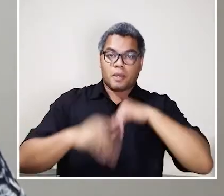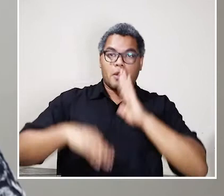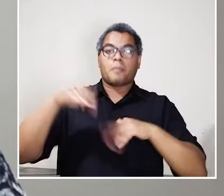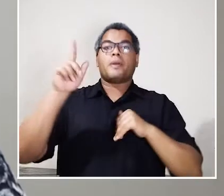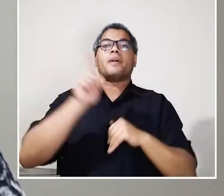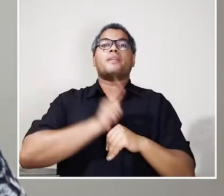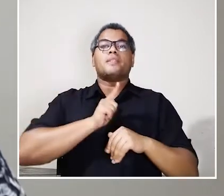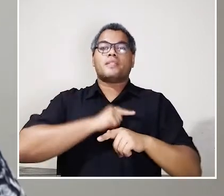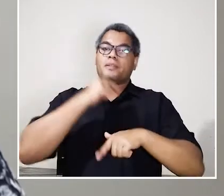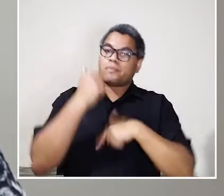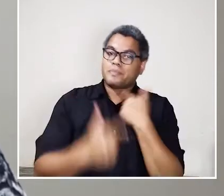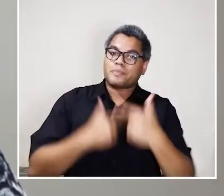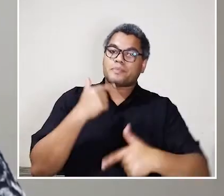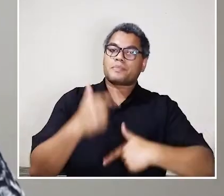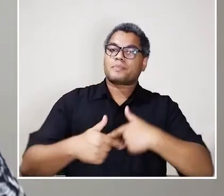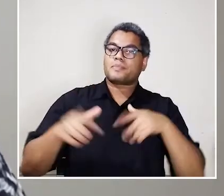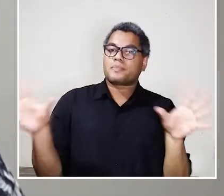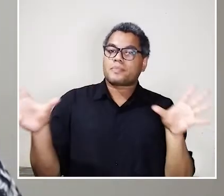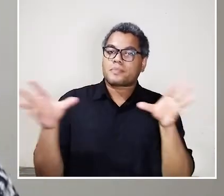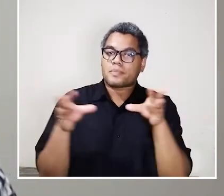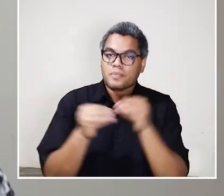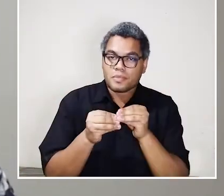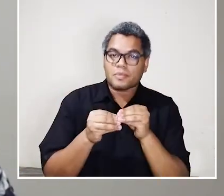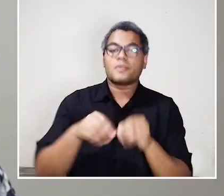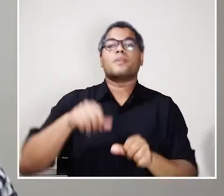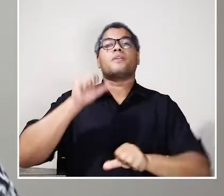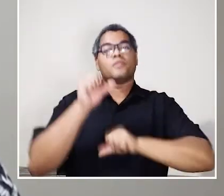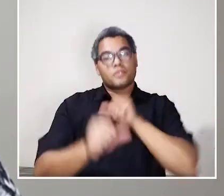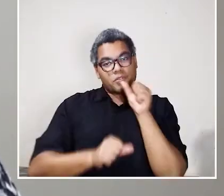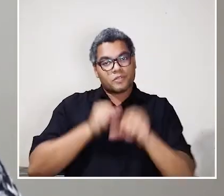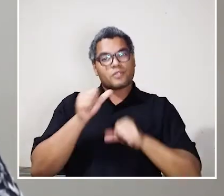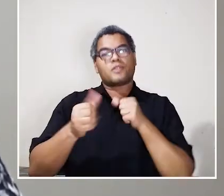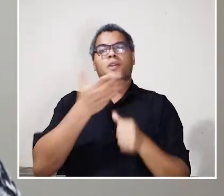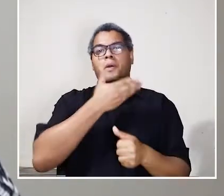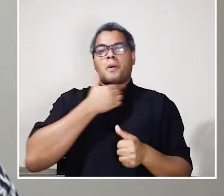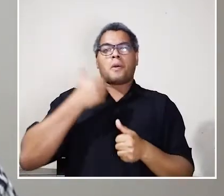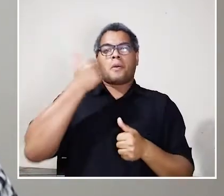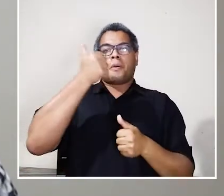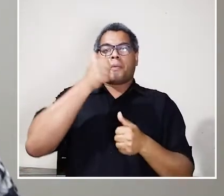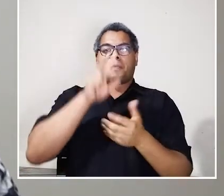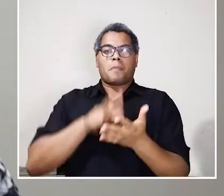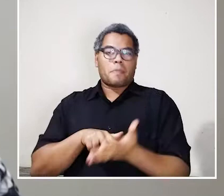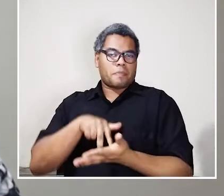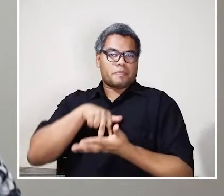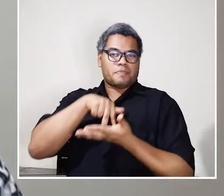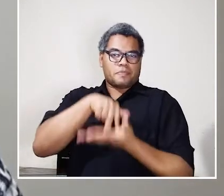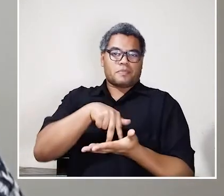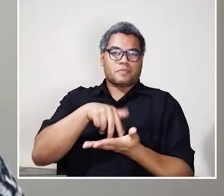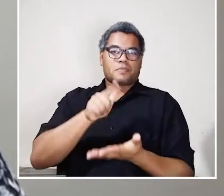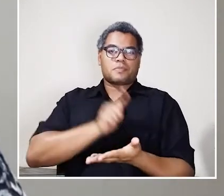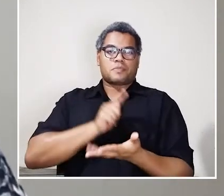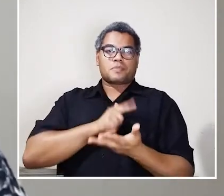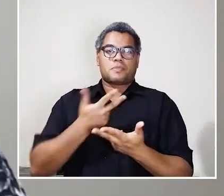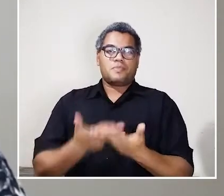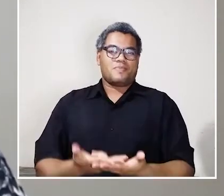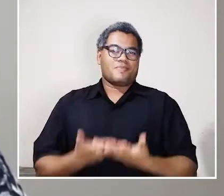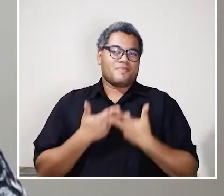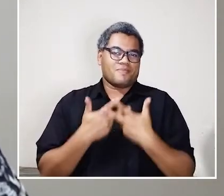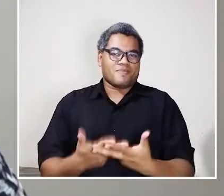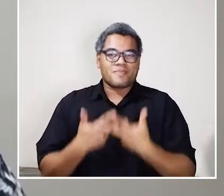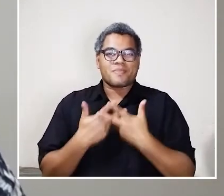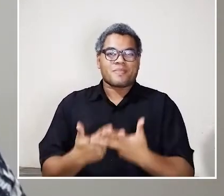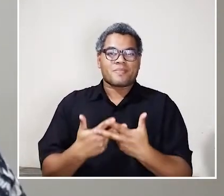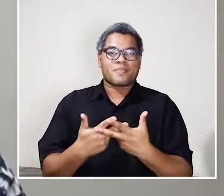ter ação completa. Nós nos tornamos muito mais resilientes, nós adquirimos